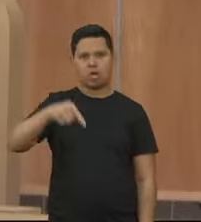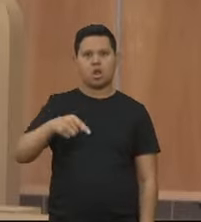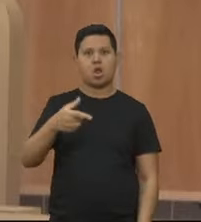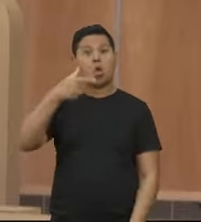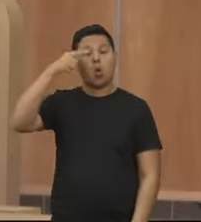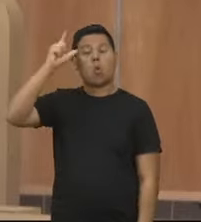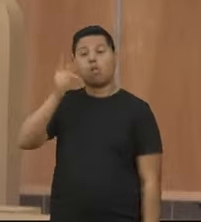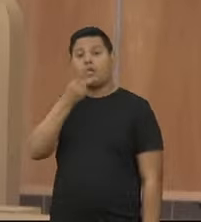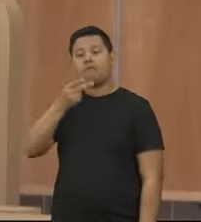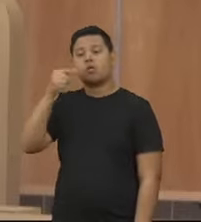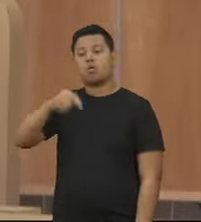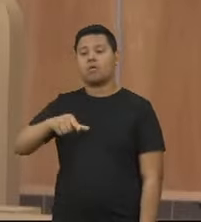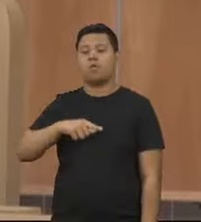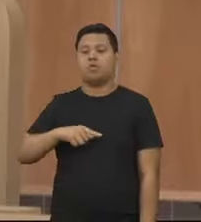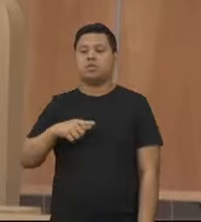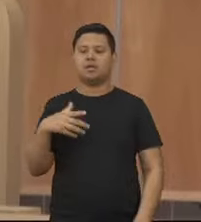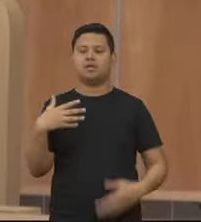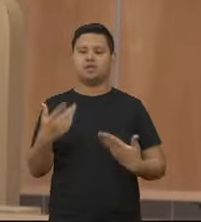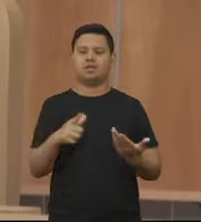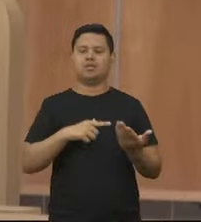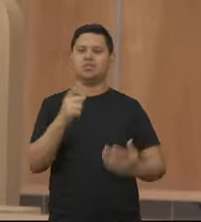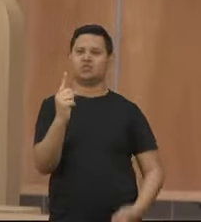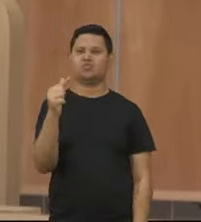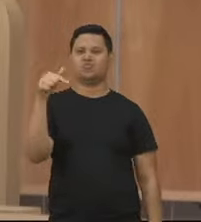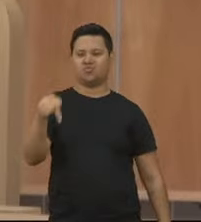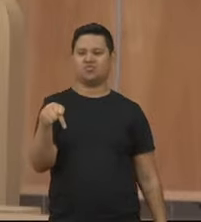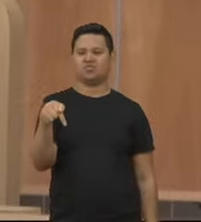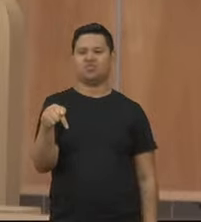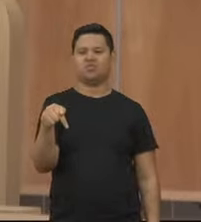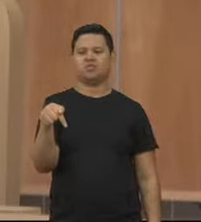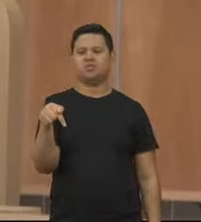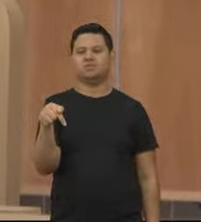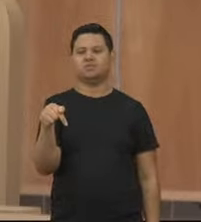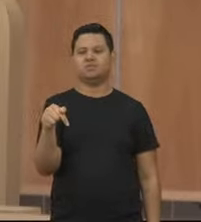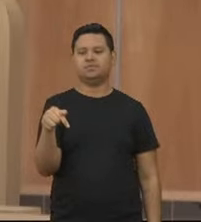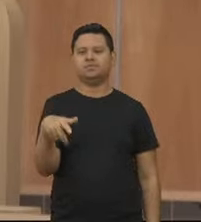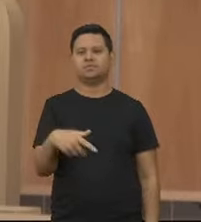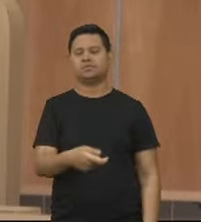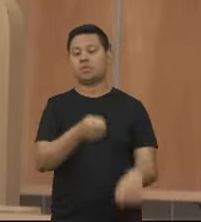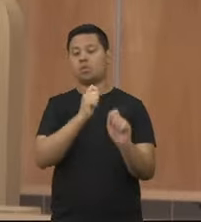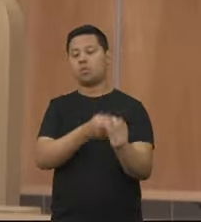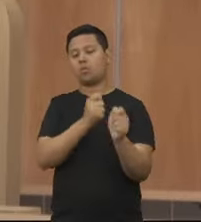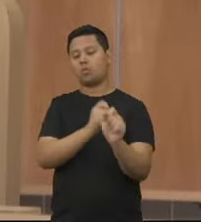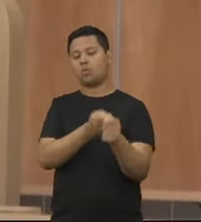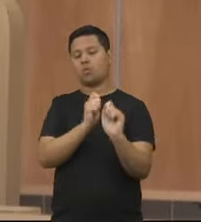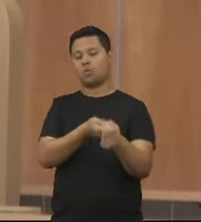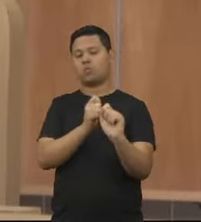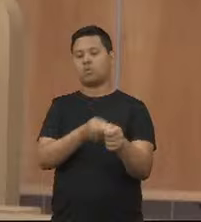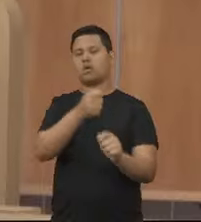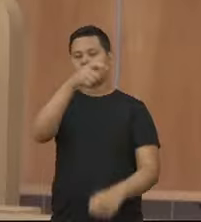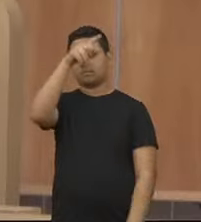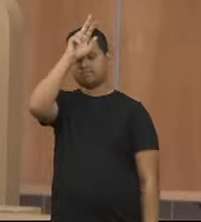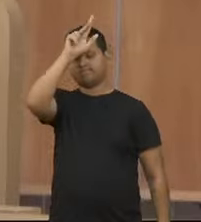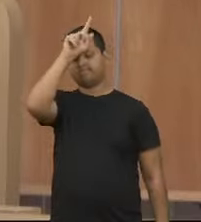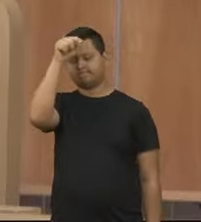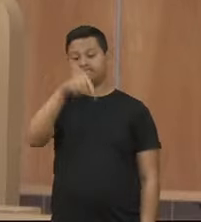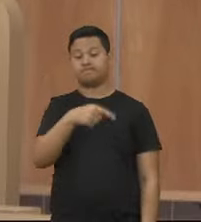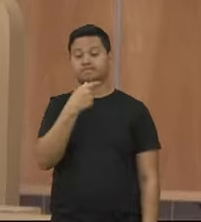ontem, nós temos 17 carroceiros em Jacareí. Não é isso,